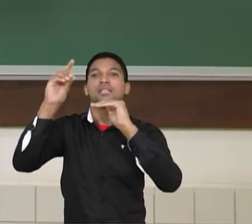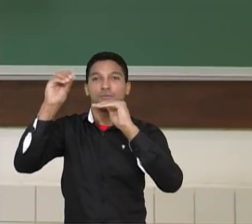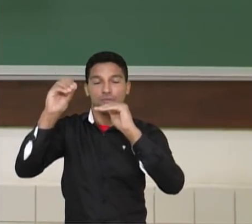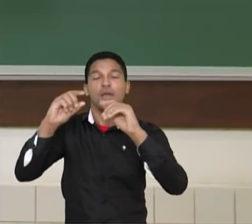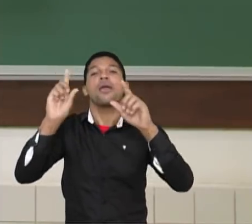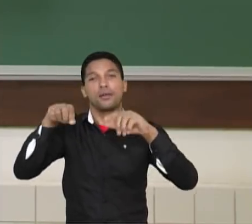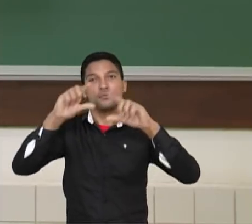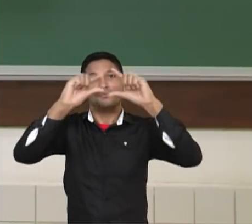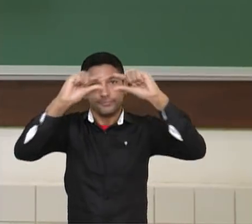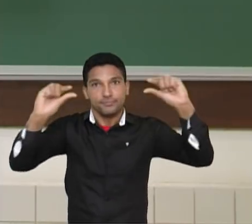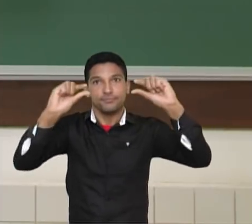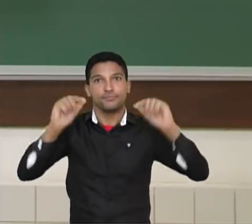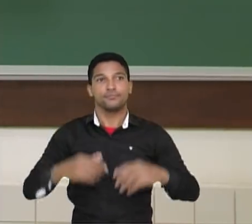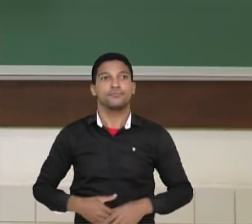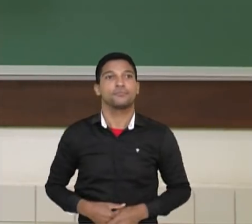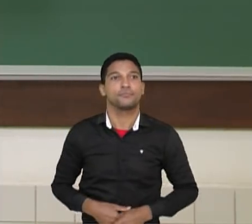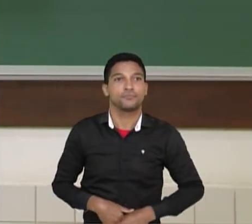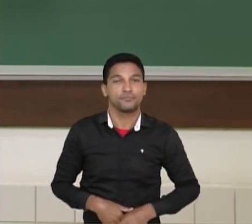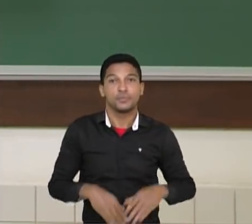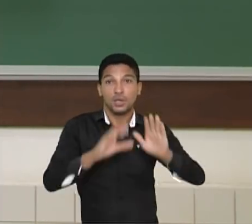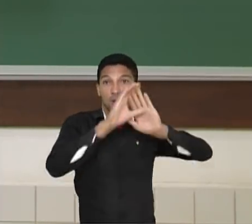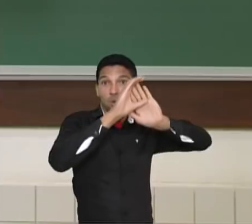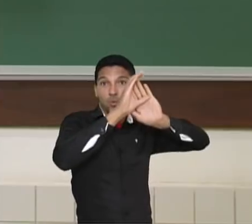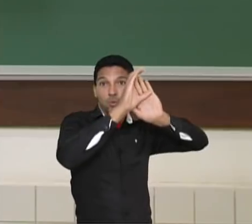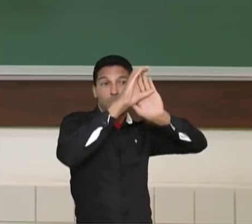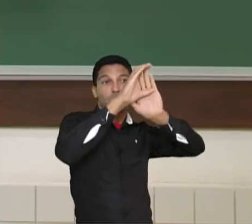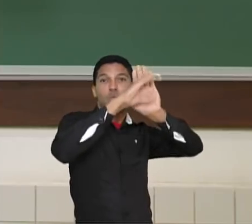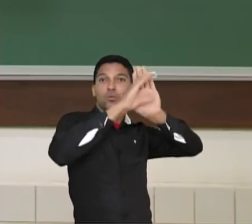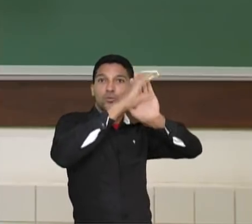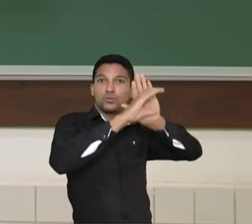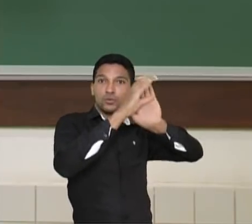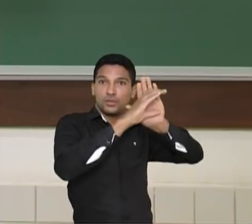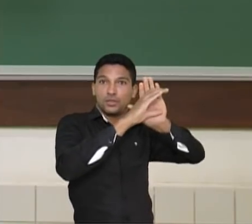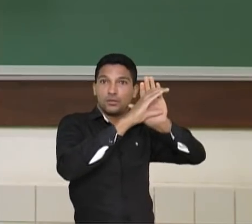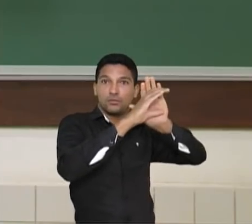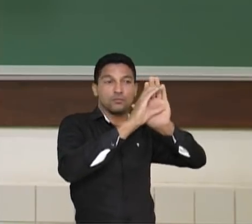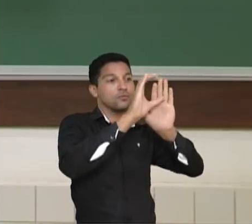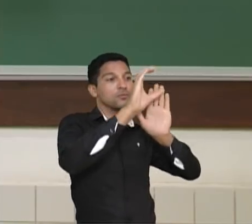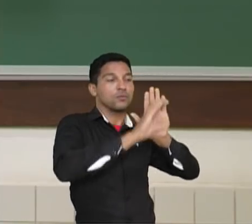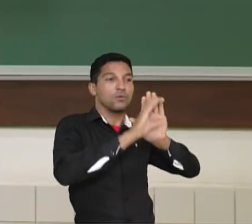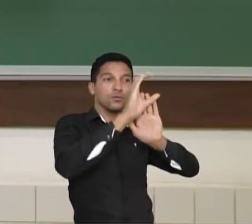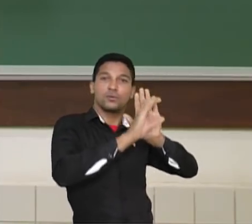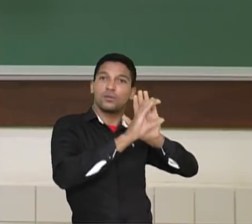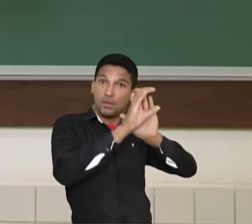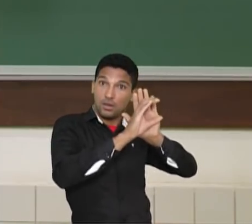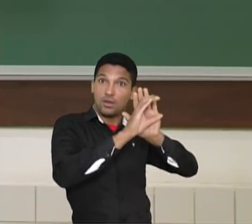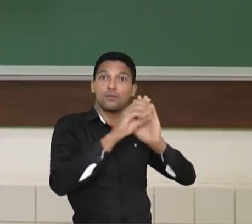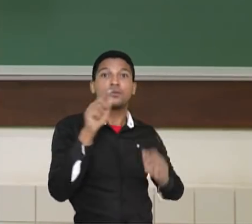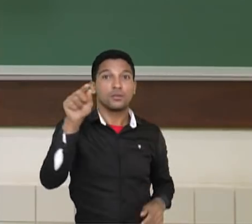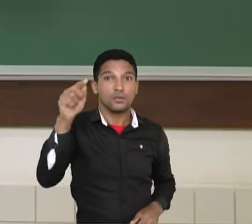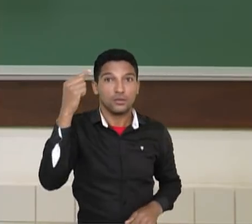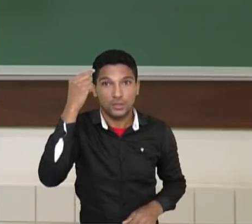um conceito bastante fácil, só preciso pensar assim, estudante. Há presença de